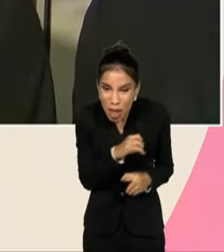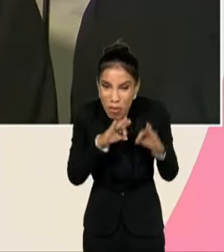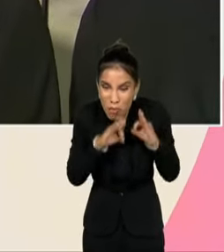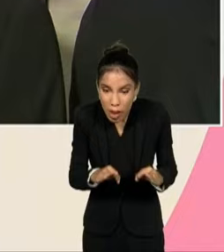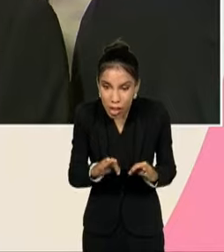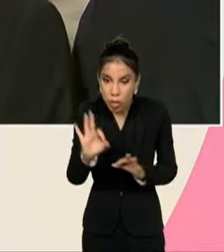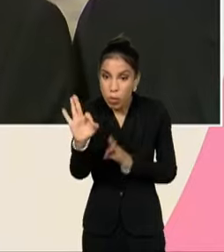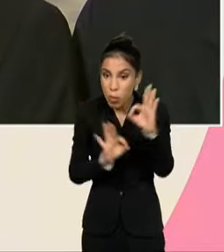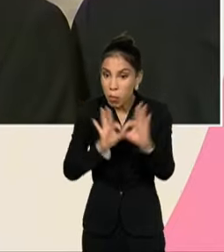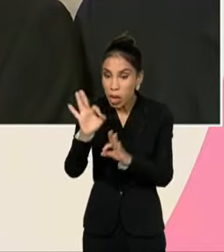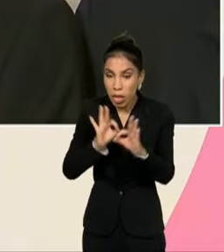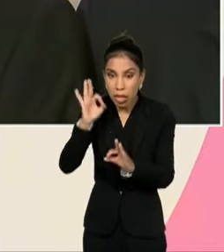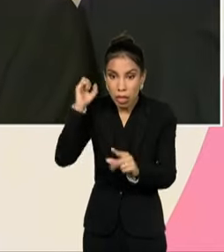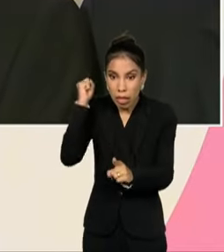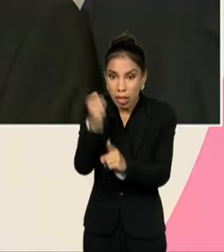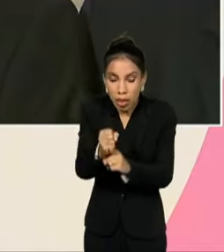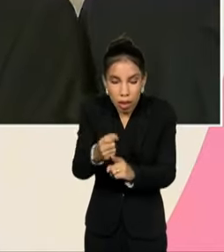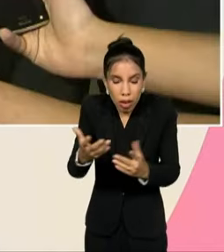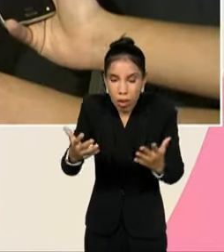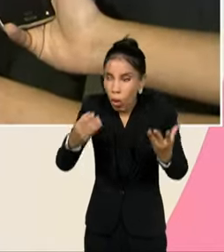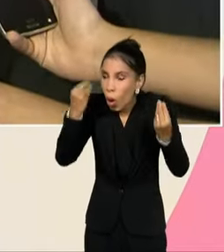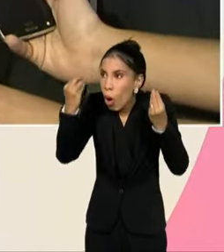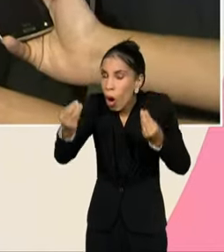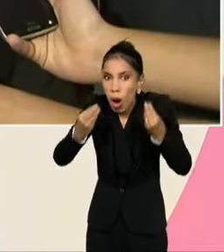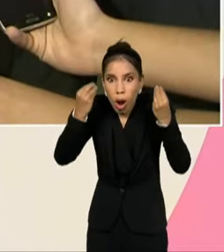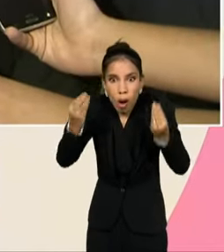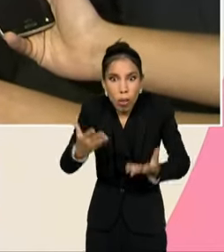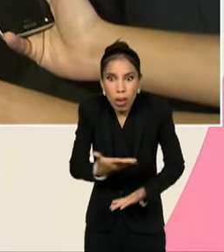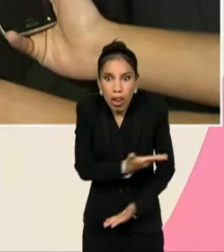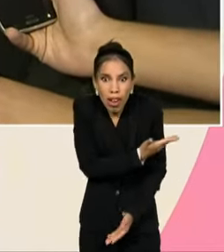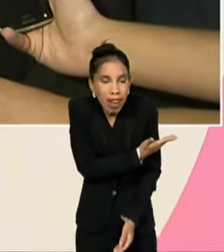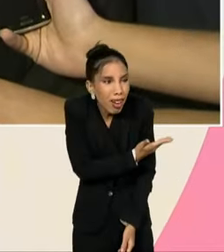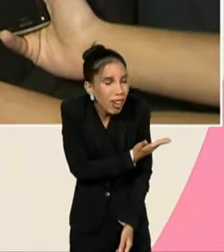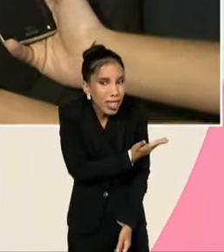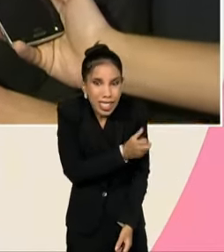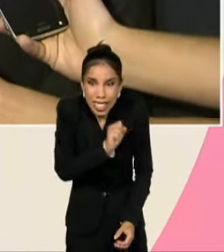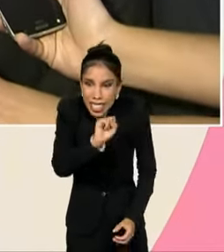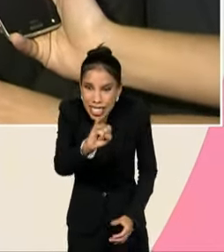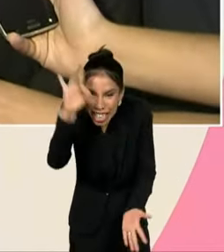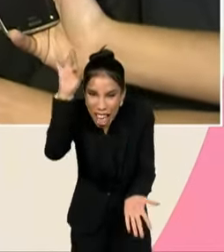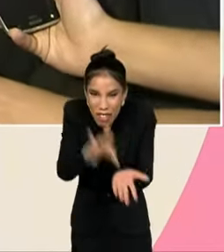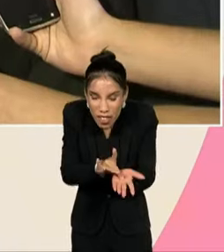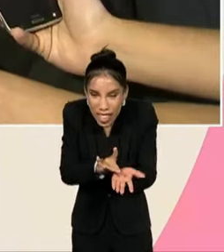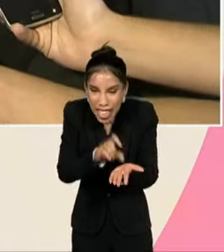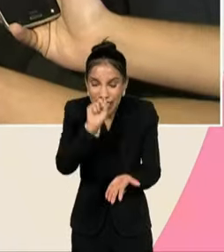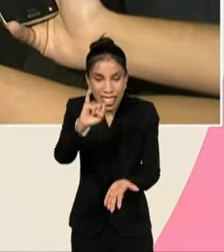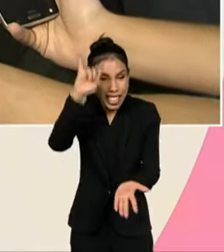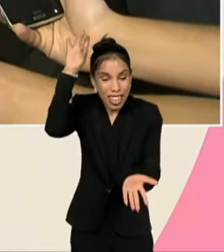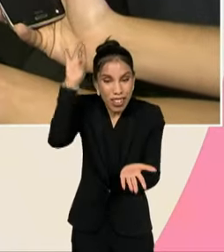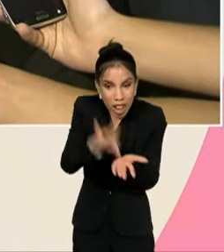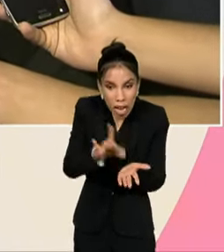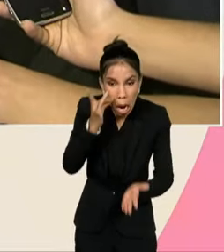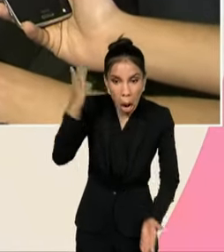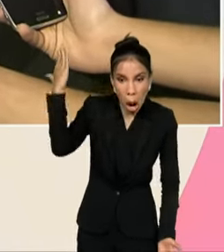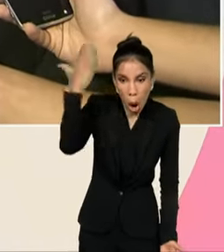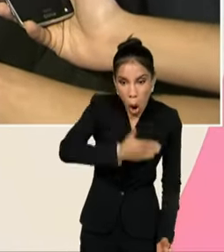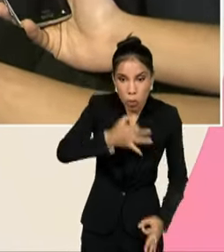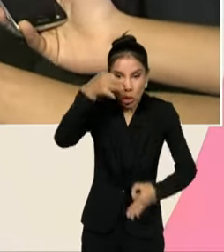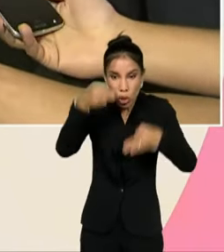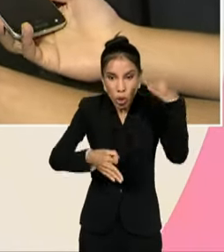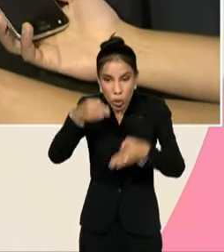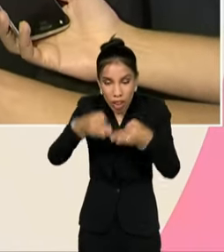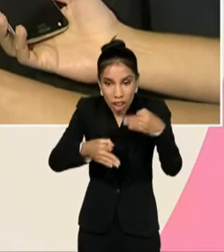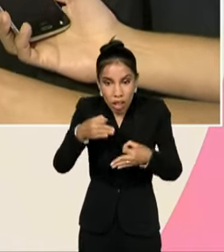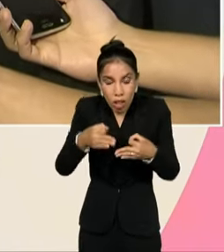morte, está além das instituições. Claro. Assim, eu tô do lado de um... Se isso foi verdade, for comprovado, se for julgado